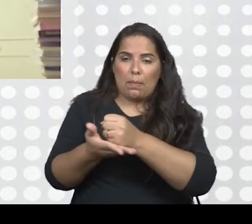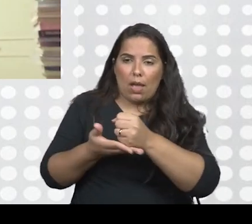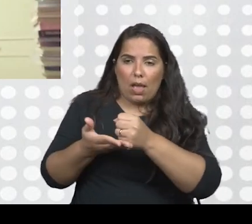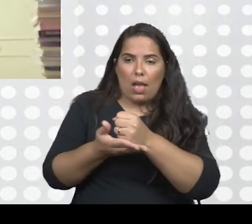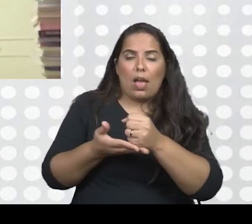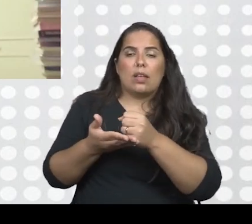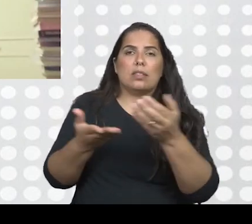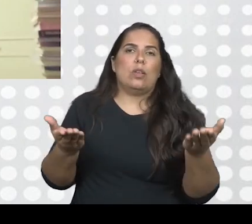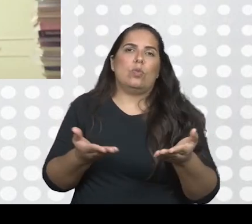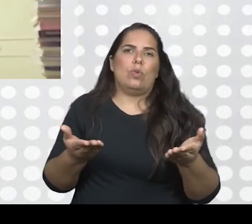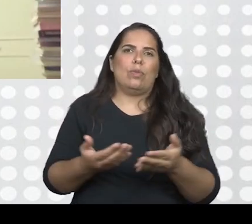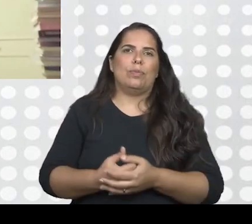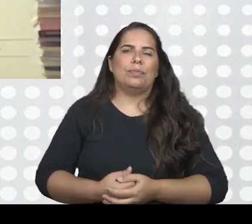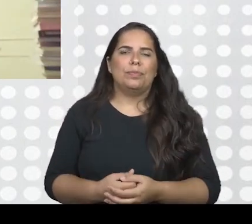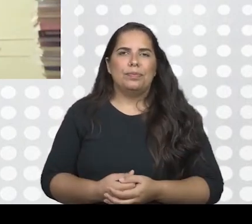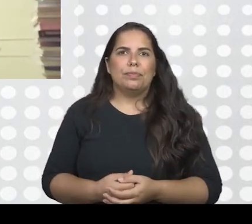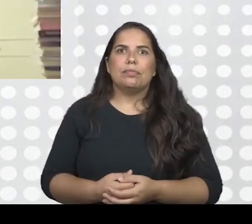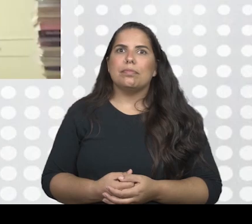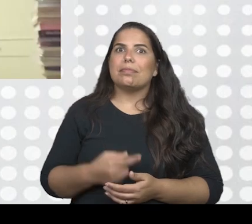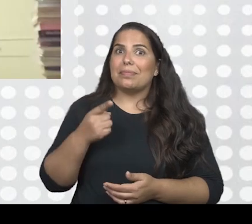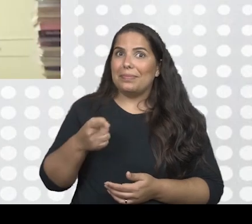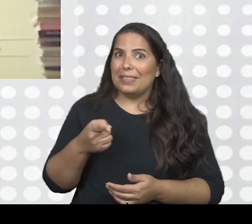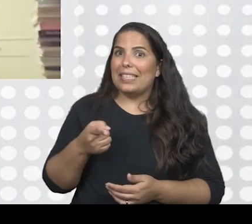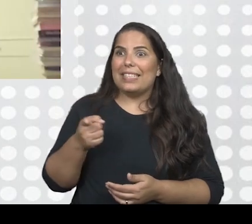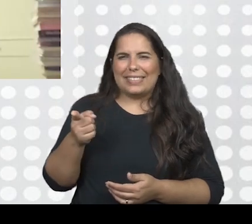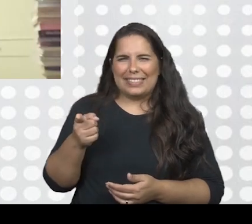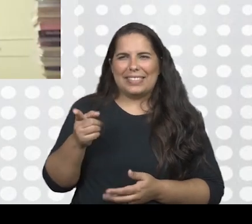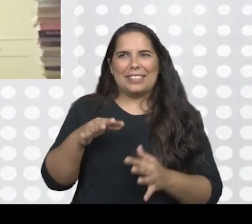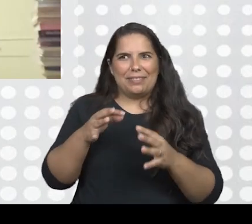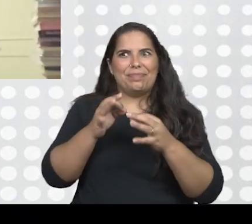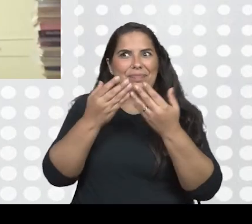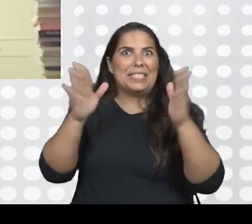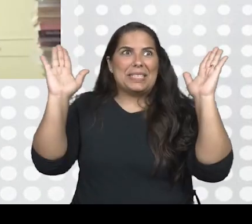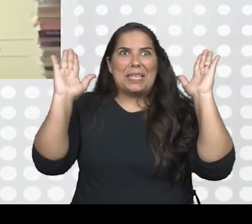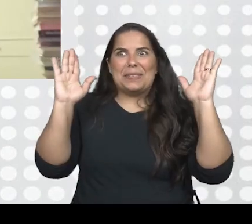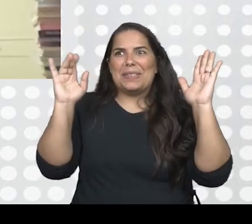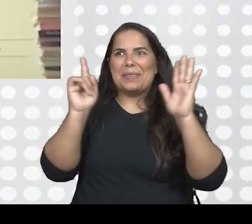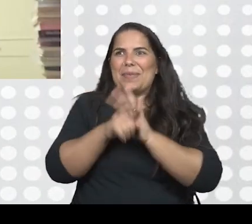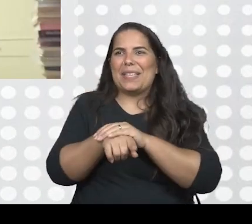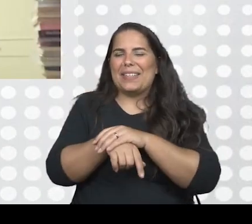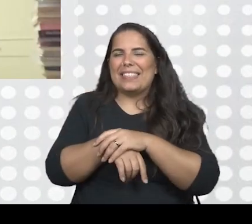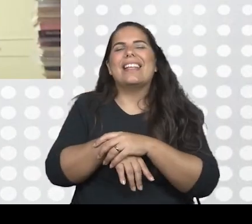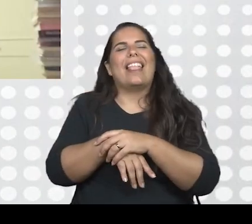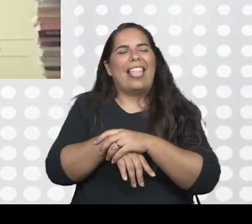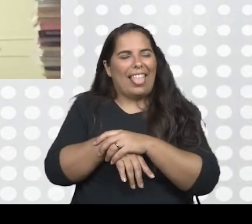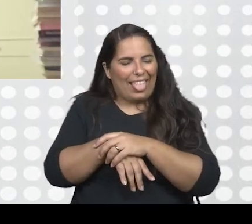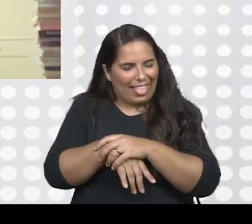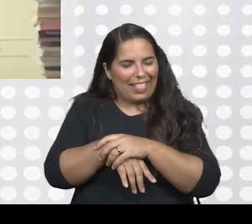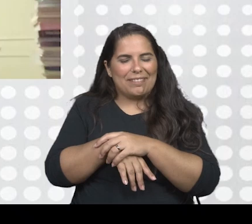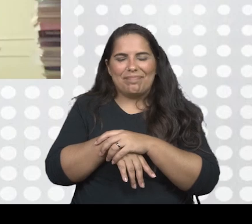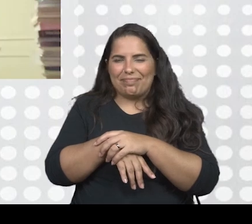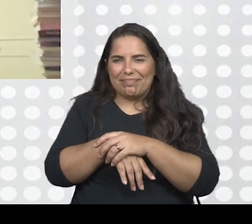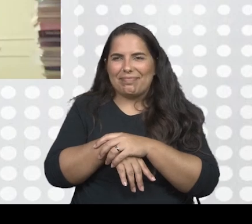básica, na atualidade? Essa acho que talvez seja a mais ampla de todas. É a E mais mais difícil, ampla de talvez.